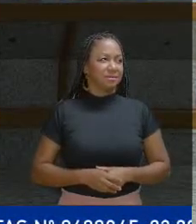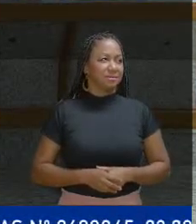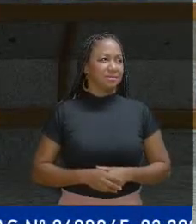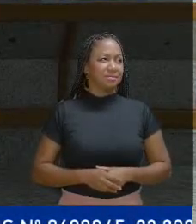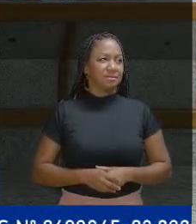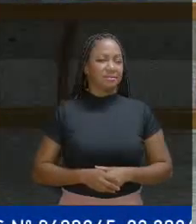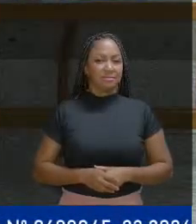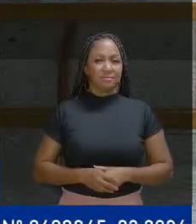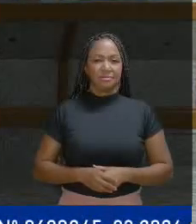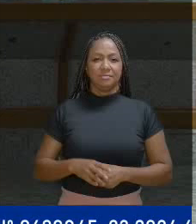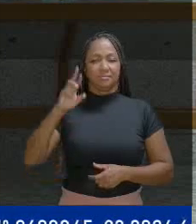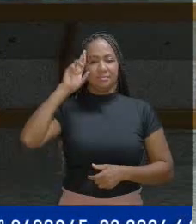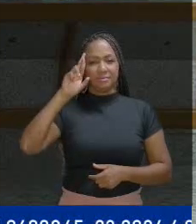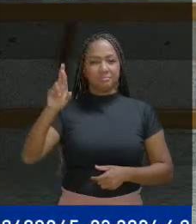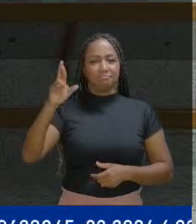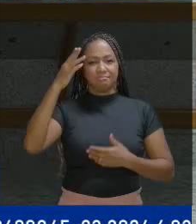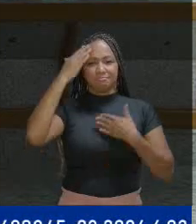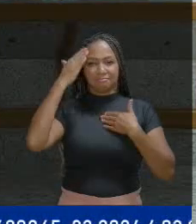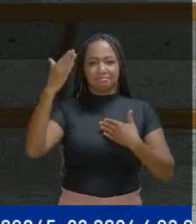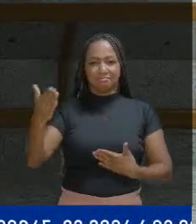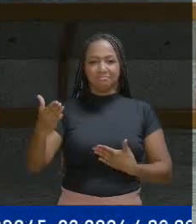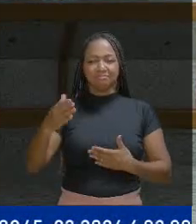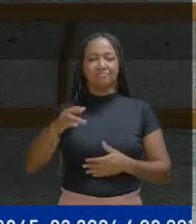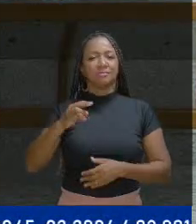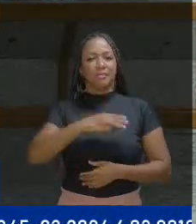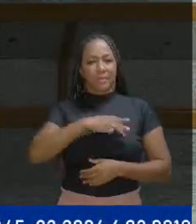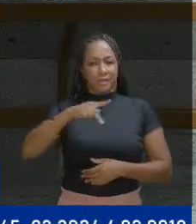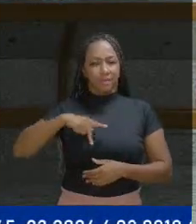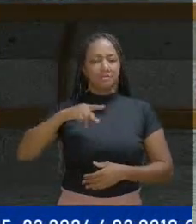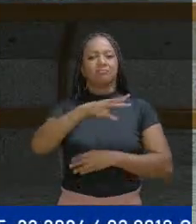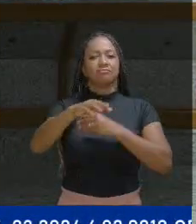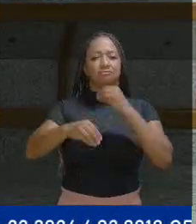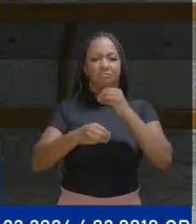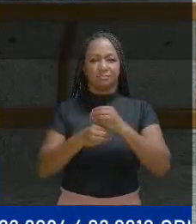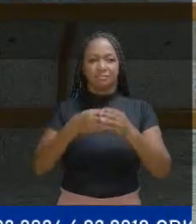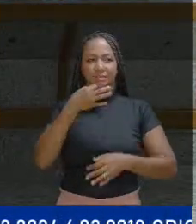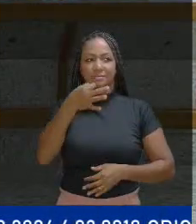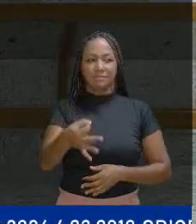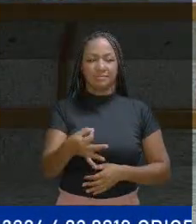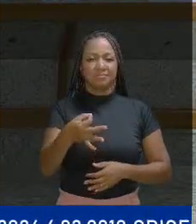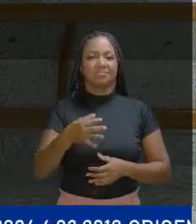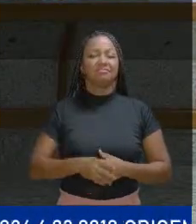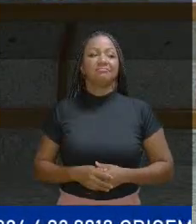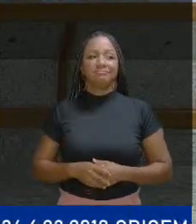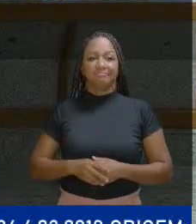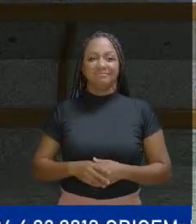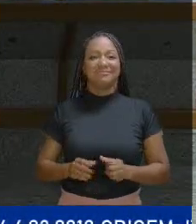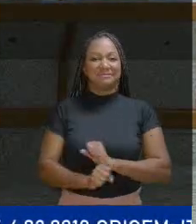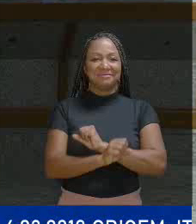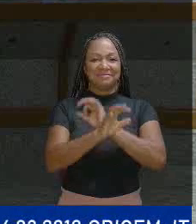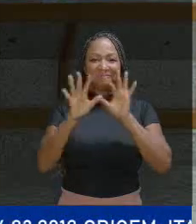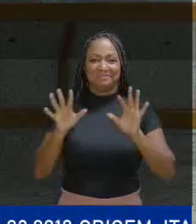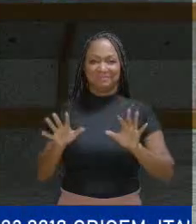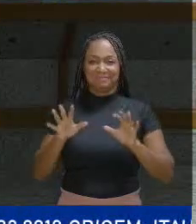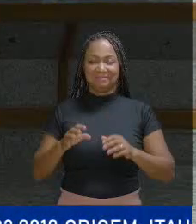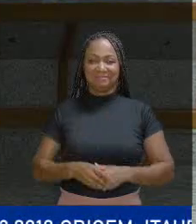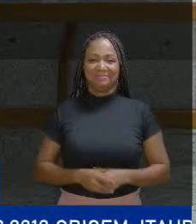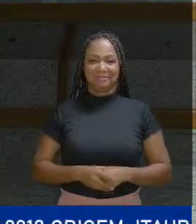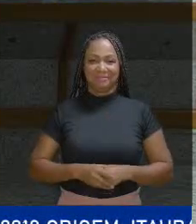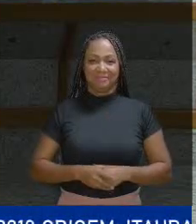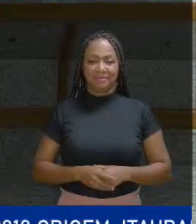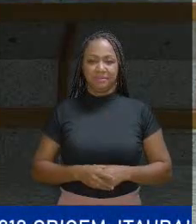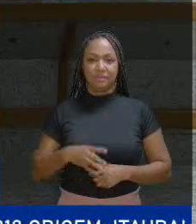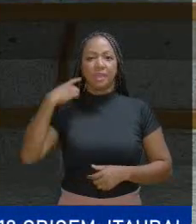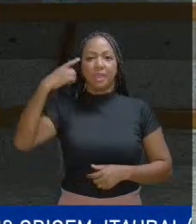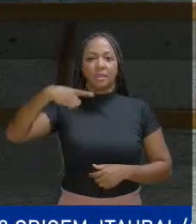mesa. Obrigada, senhor presidente. O Ministério Público reitera os termos do parecer. Pois não, eu esclareço que